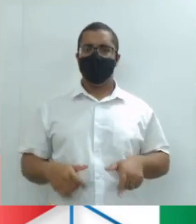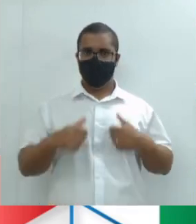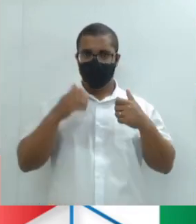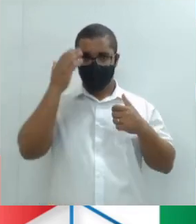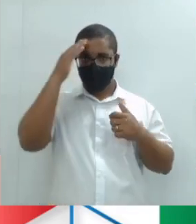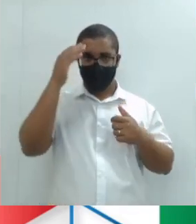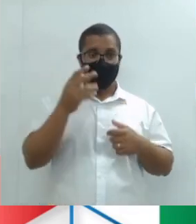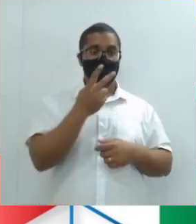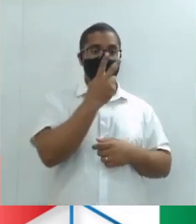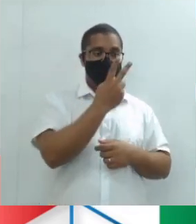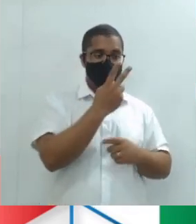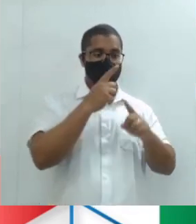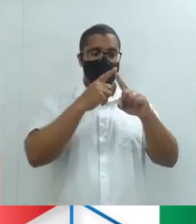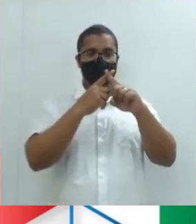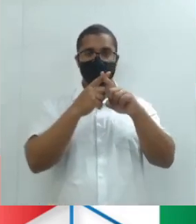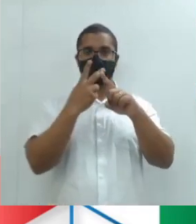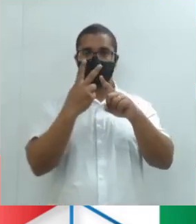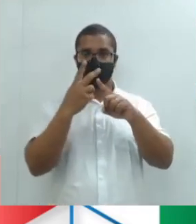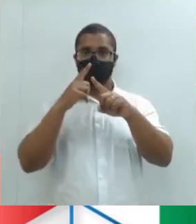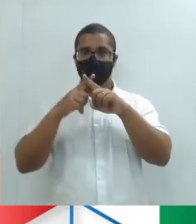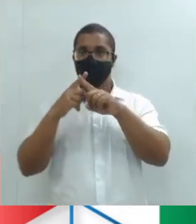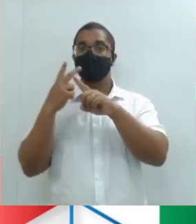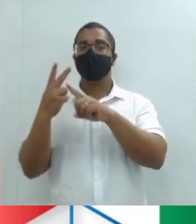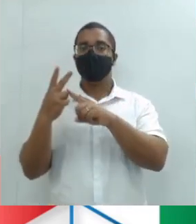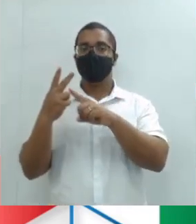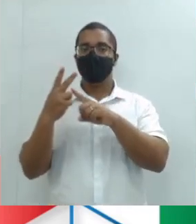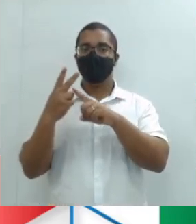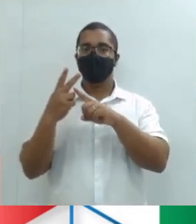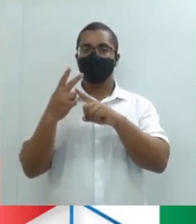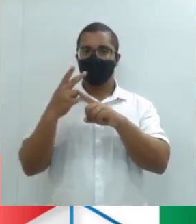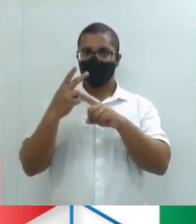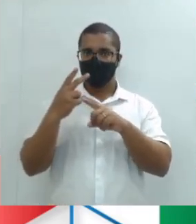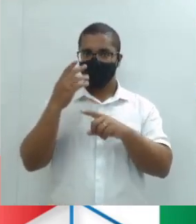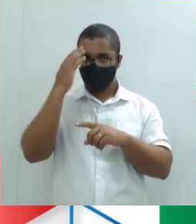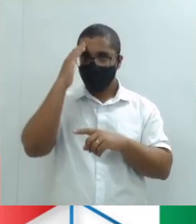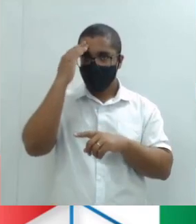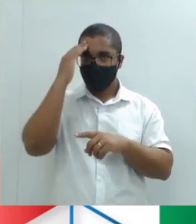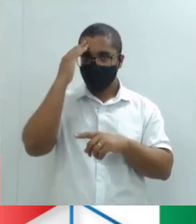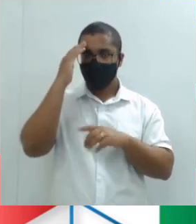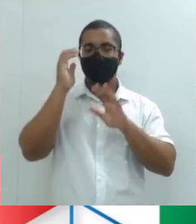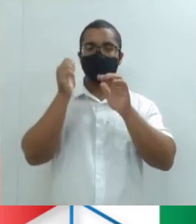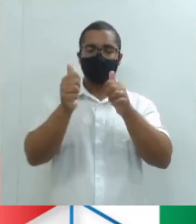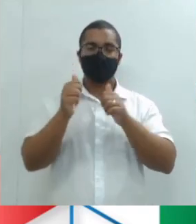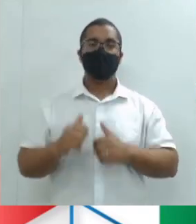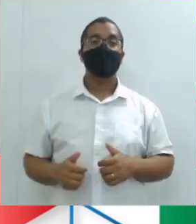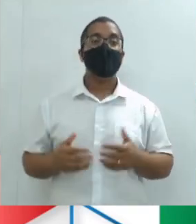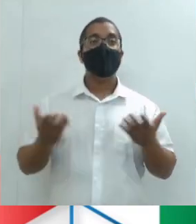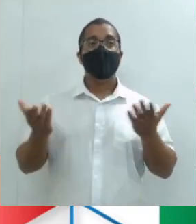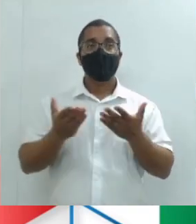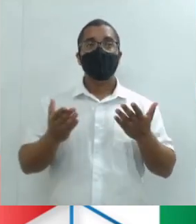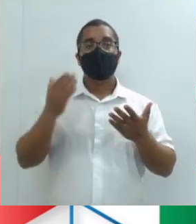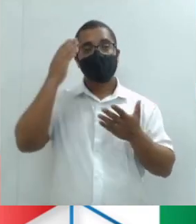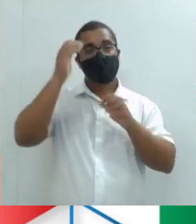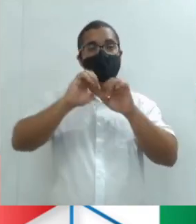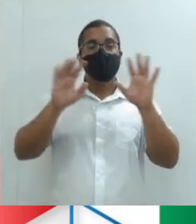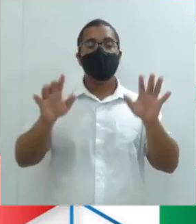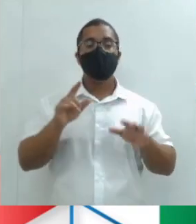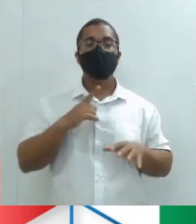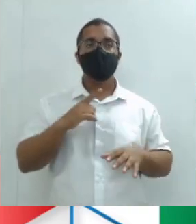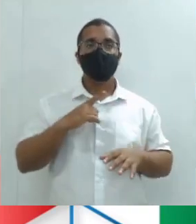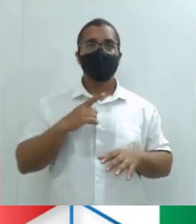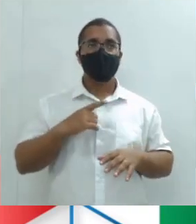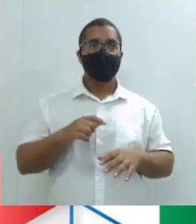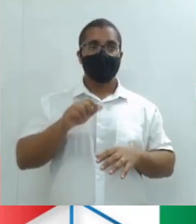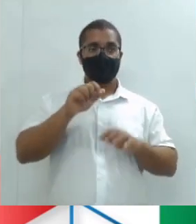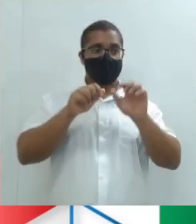O correto é 2 vezes 2 vezes 2, 3 vezes, tá bom? De forma geral, a gente fala assim, ó, o símbolo